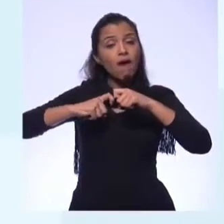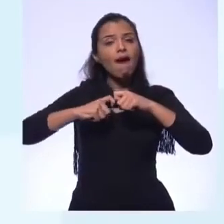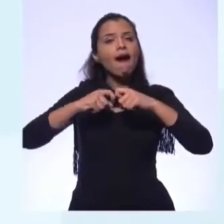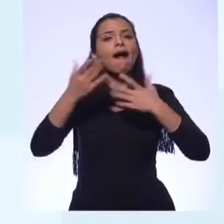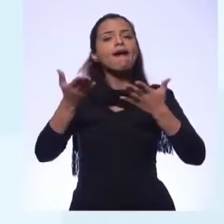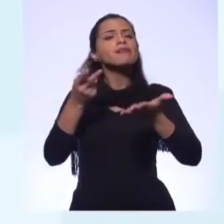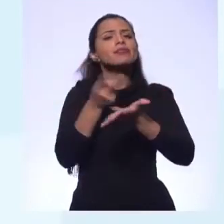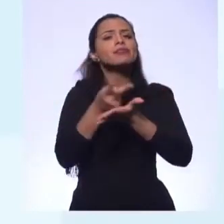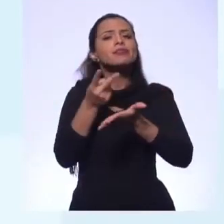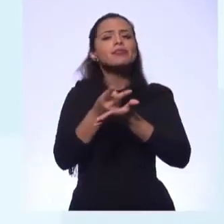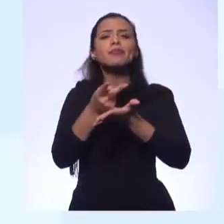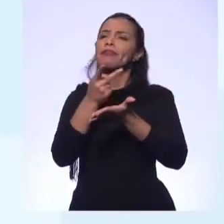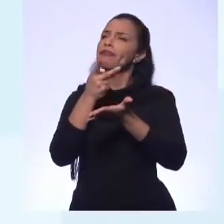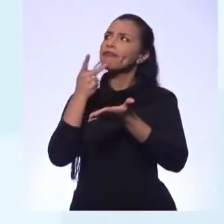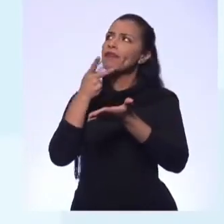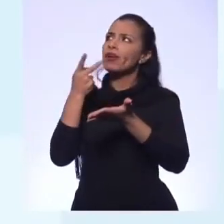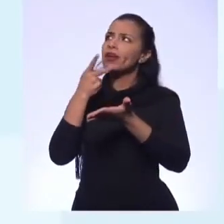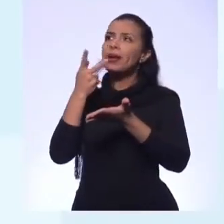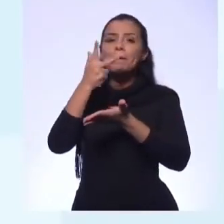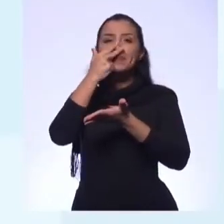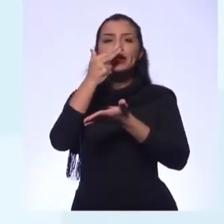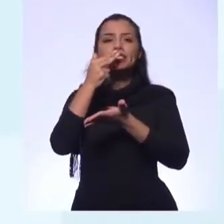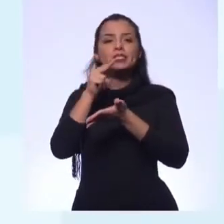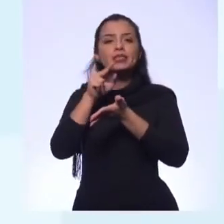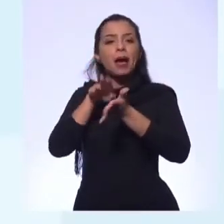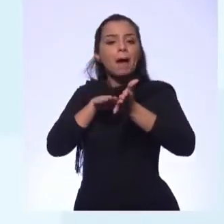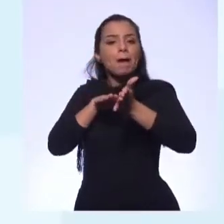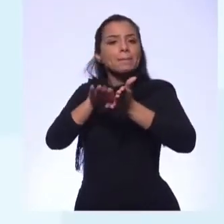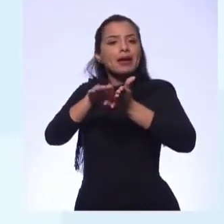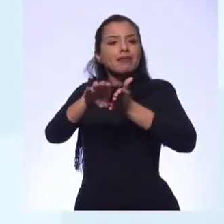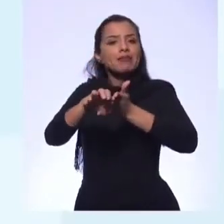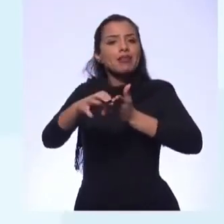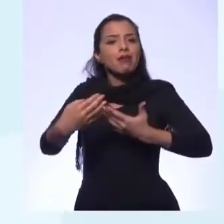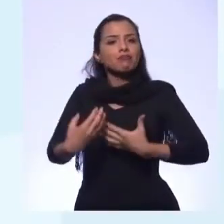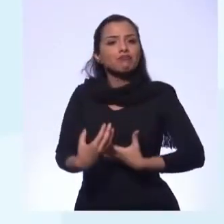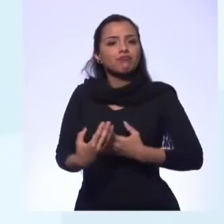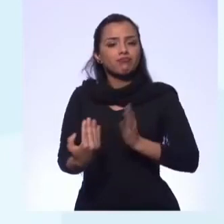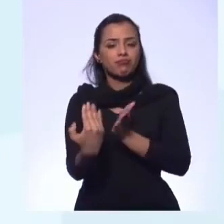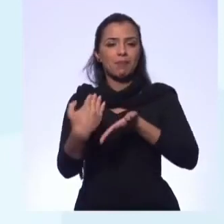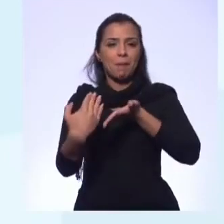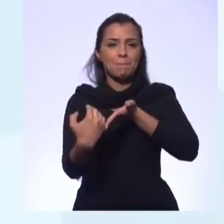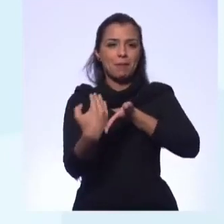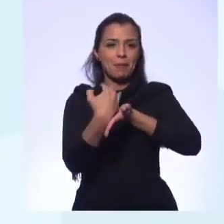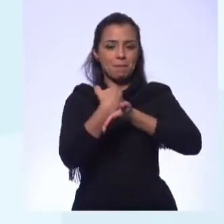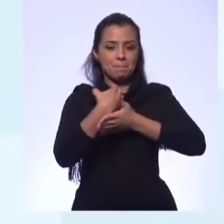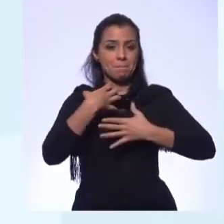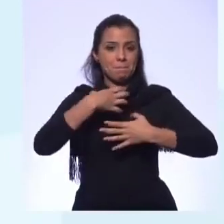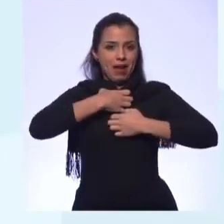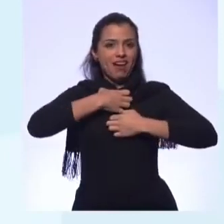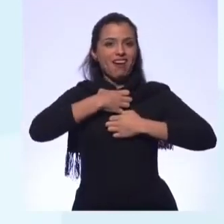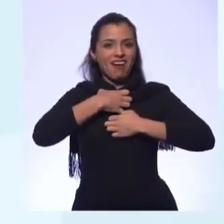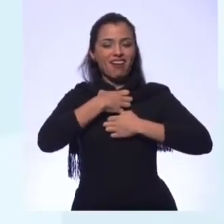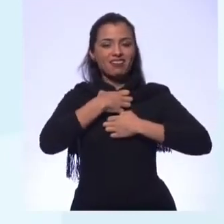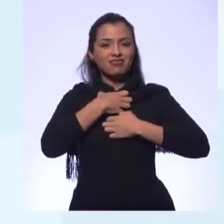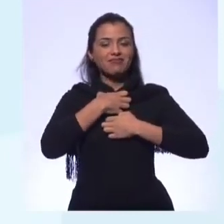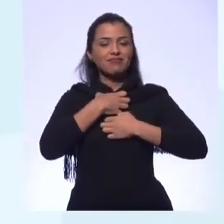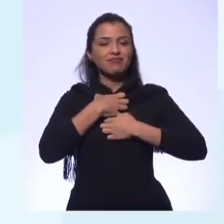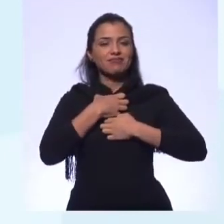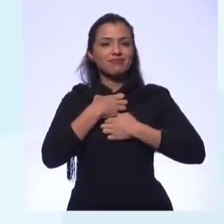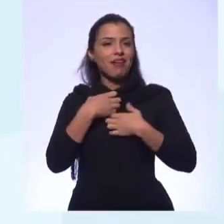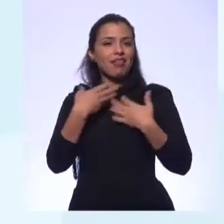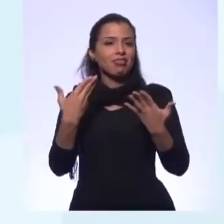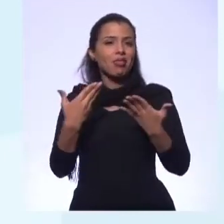sempre que a gente fala assim que o corpo está sendo atacado por um outro ser vivo, né? A gente fala que nosso